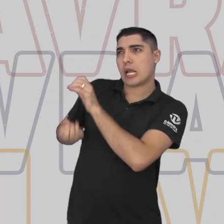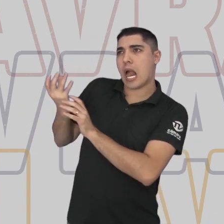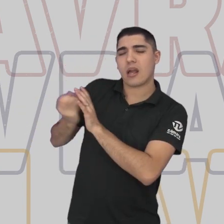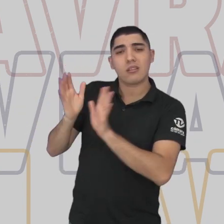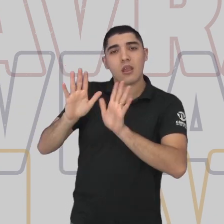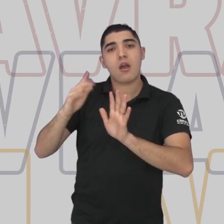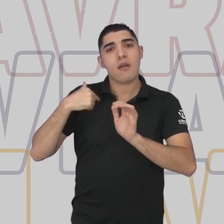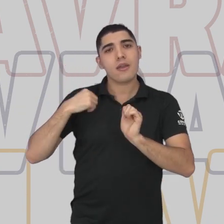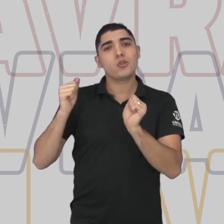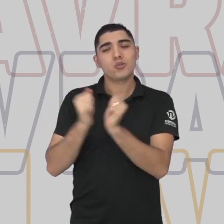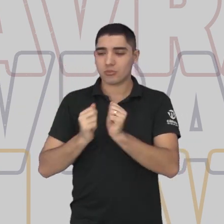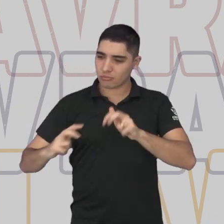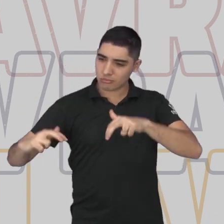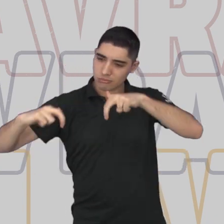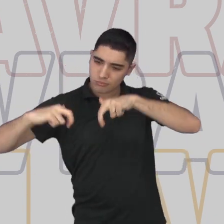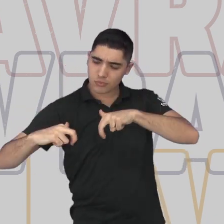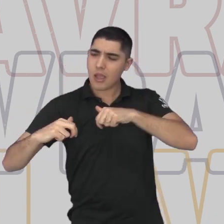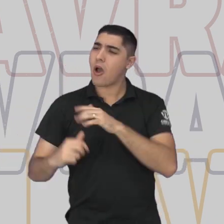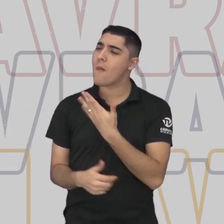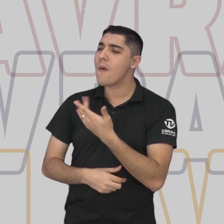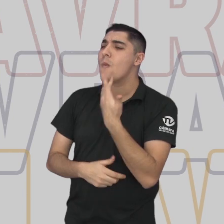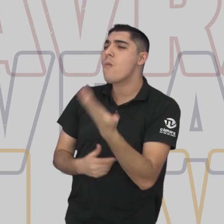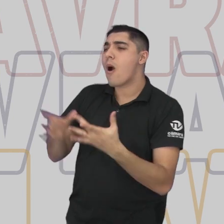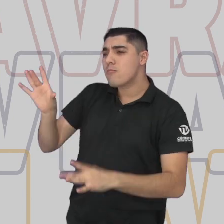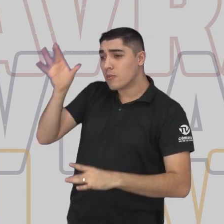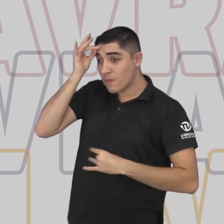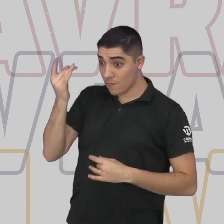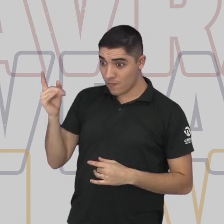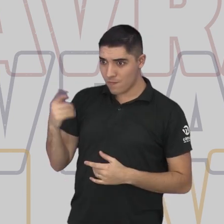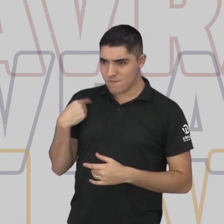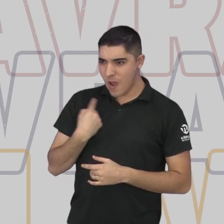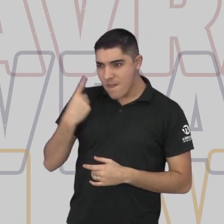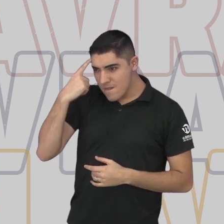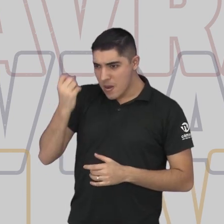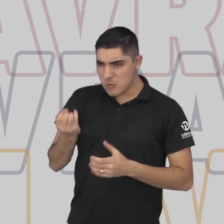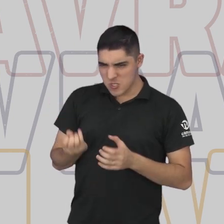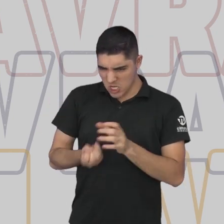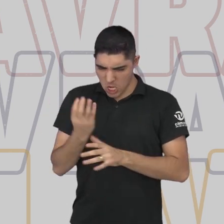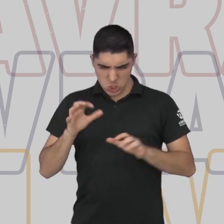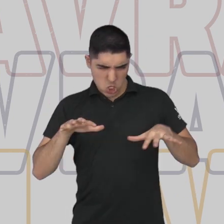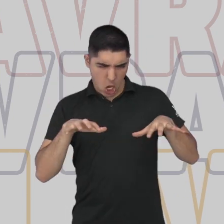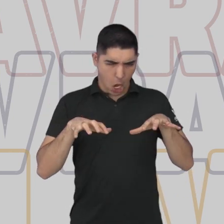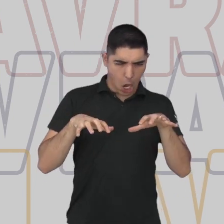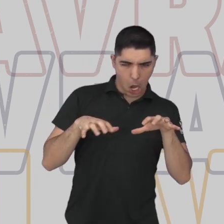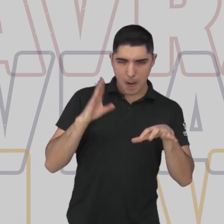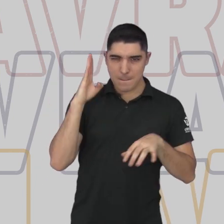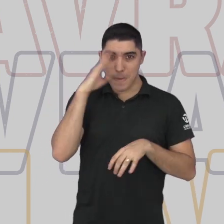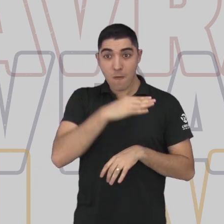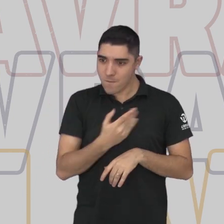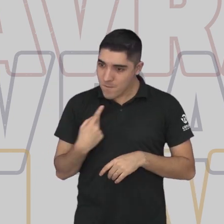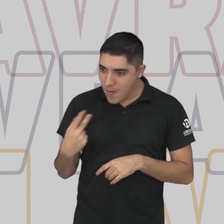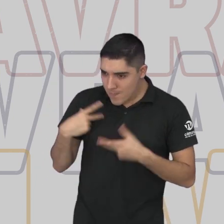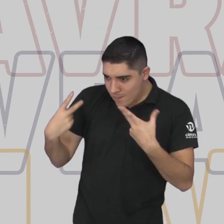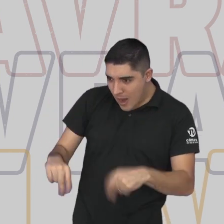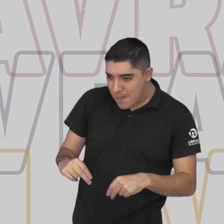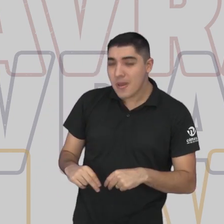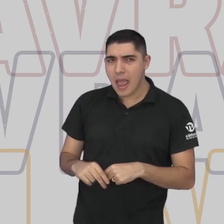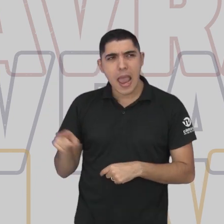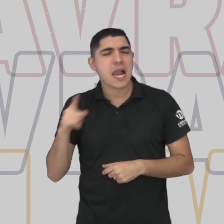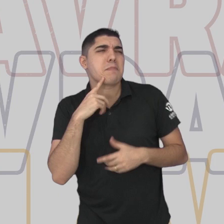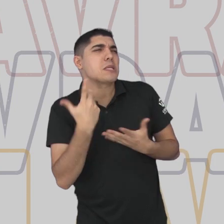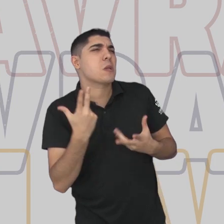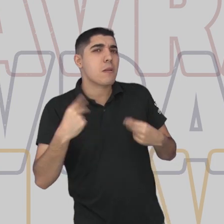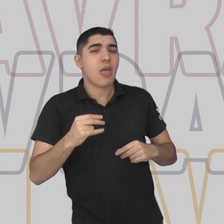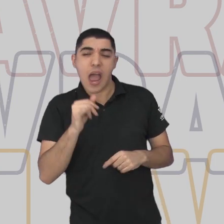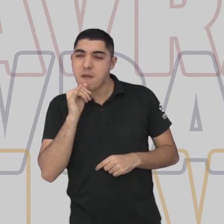bom criador de história, mas se sentar, que personagem a gente pode criar? Vamos criar um monstro? Né? Que monstro é esse? Então,